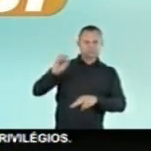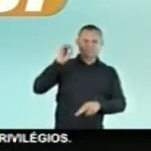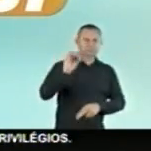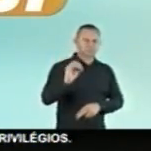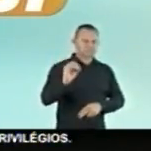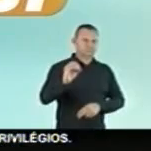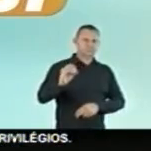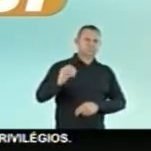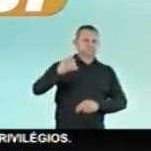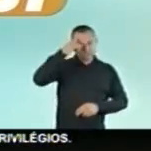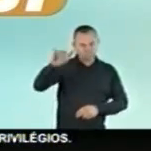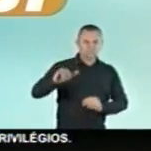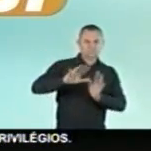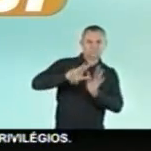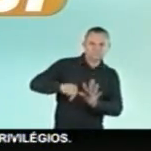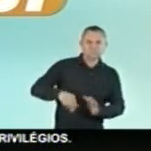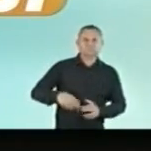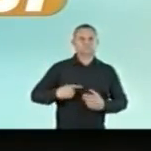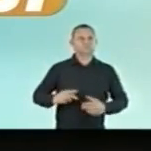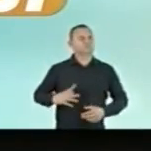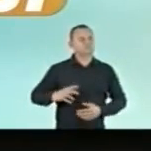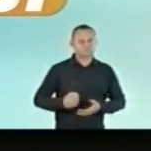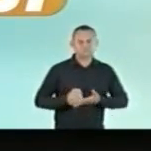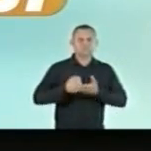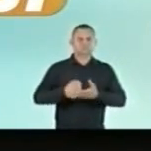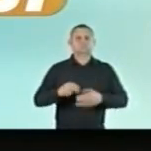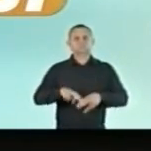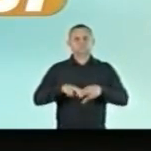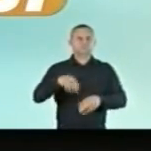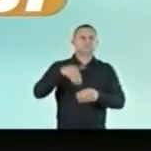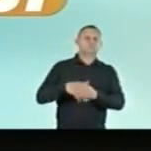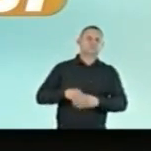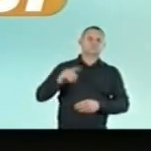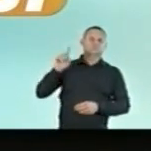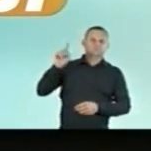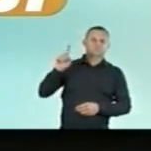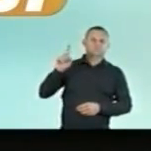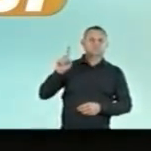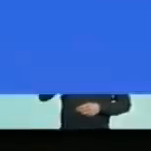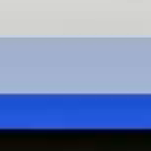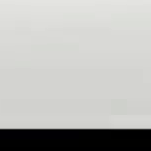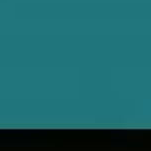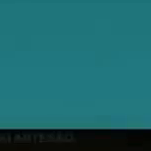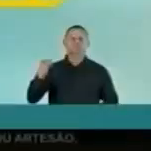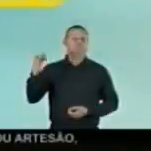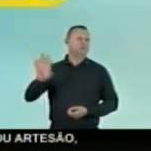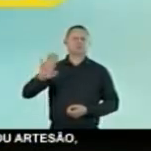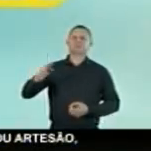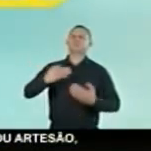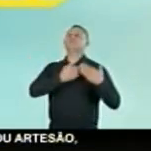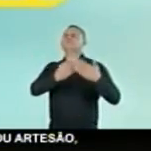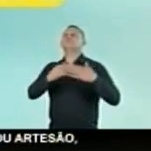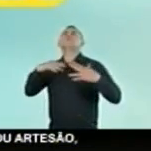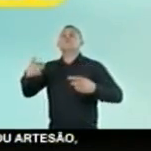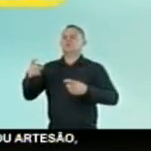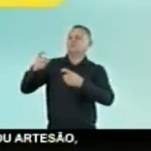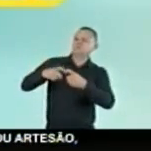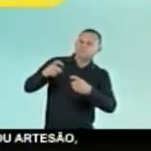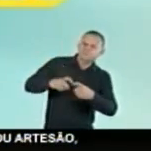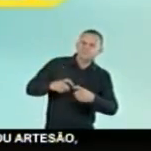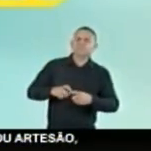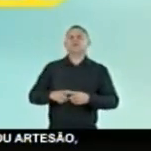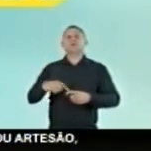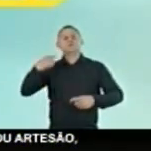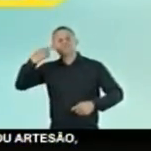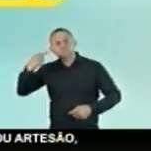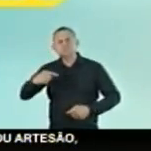zero contra crime, corrupção e privilégios. Vote 3131 para deputado federal. Não importa a sua função.